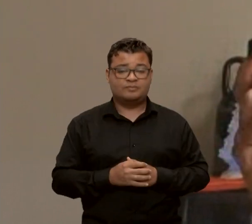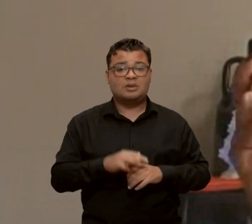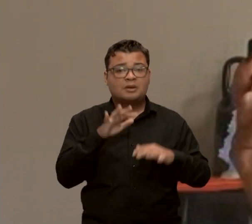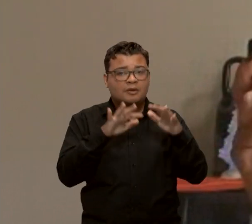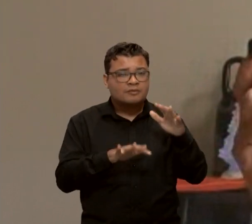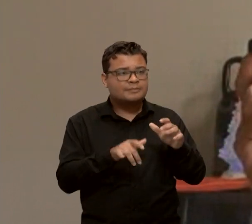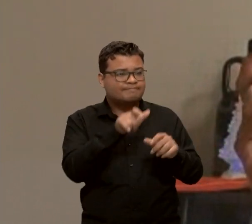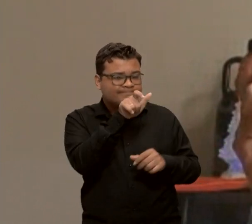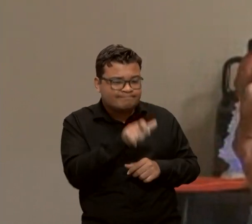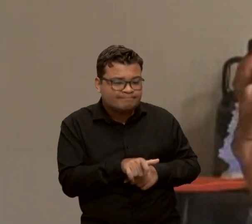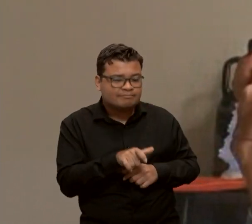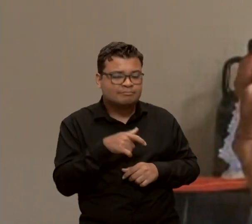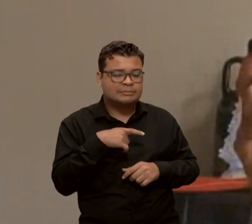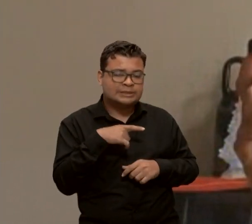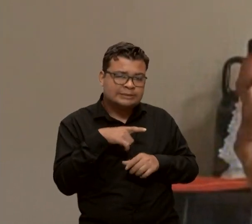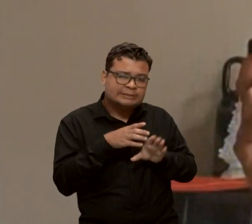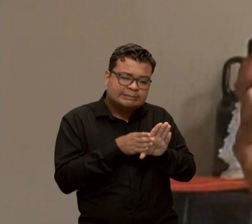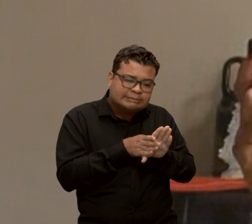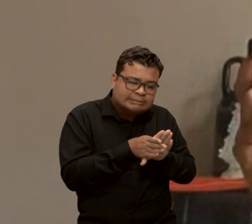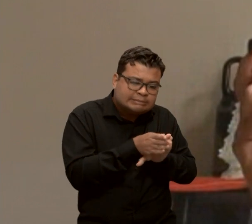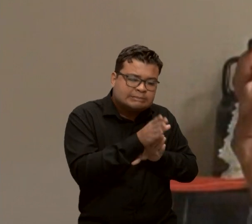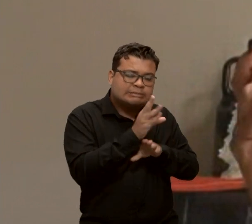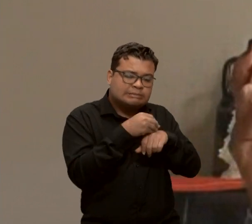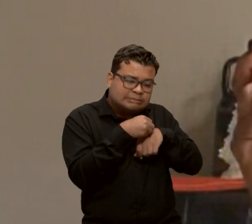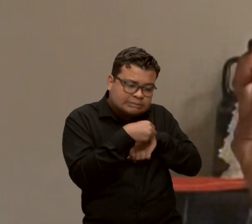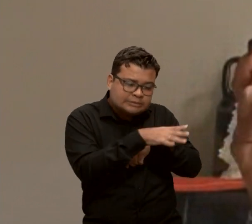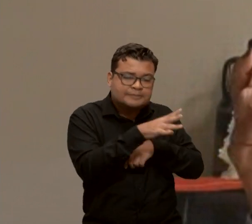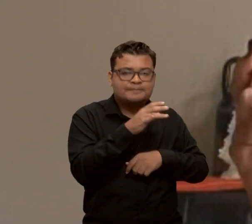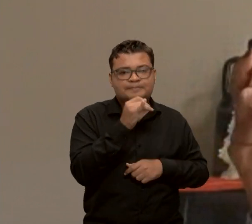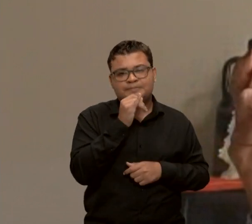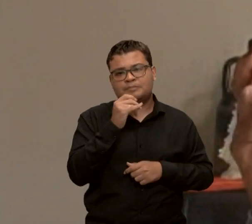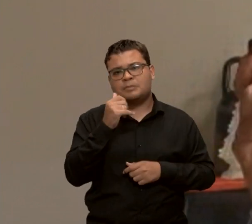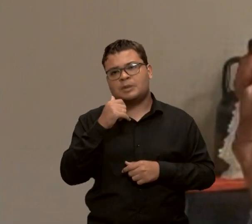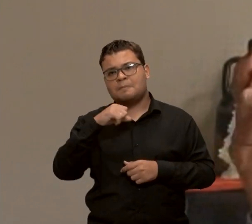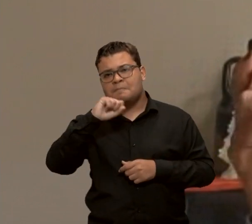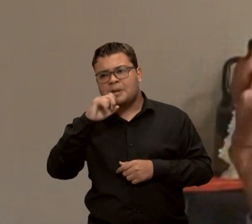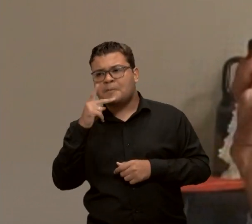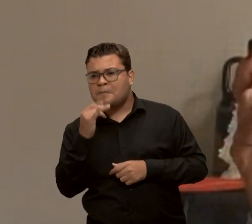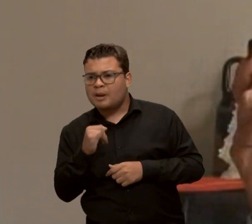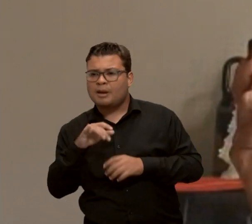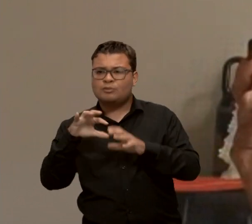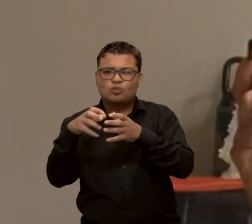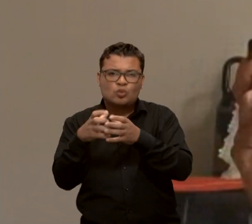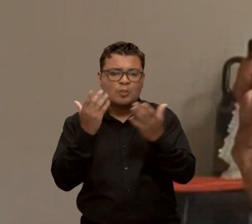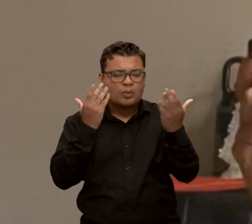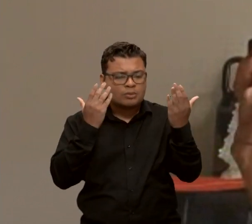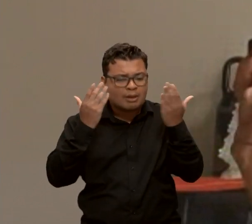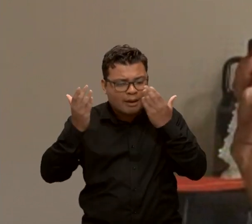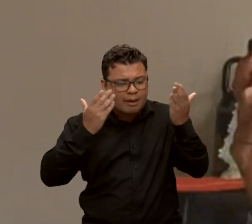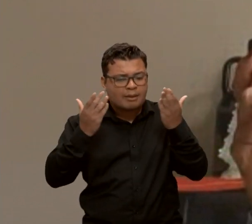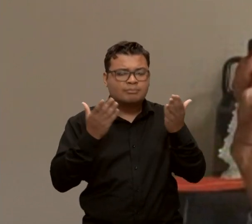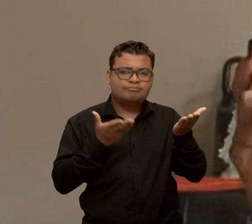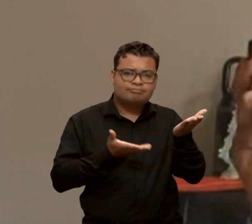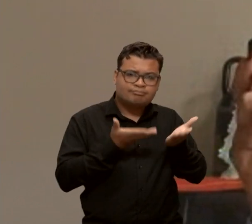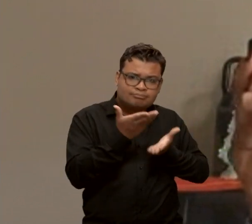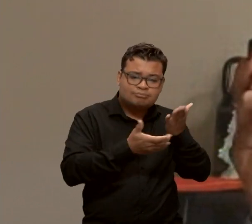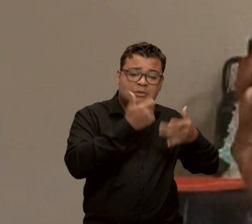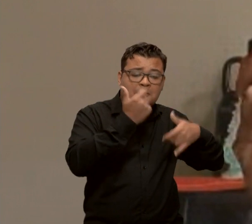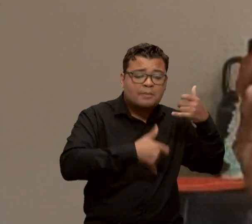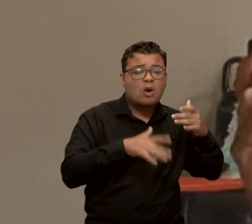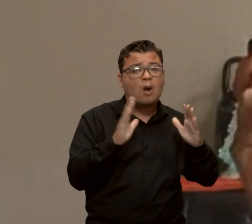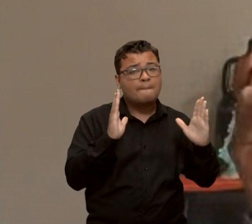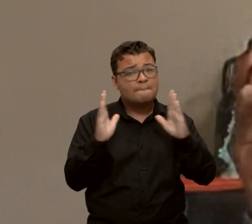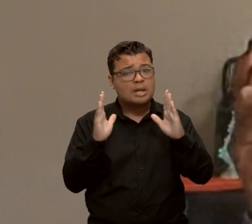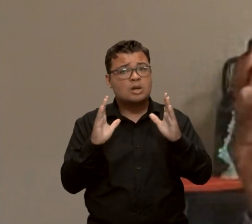isso as mães, os terapeutas devem fazer, explicar que nessa época do ano, na época de Copa do Mundo, a